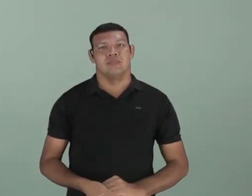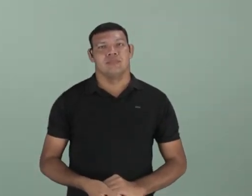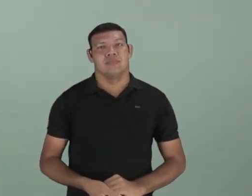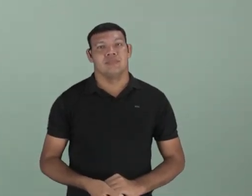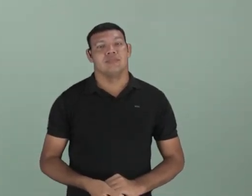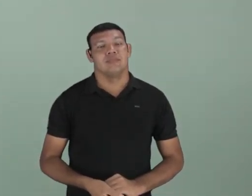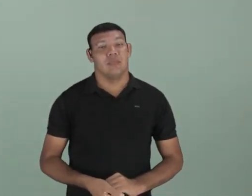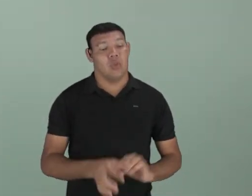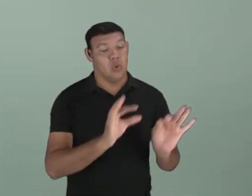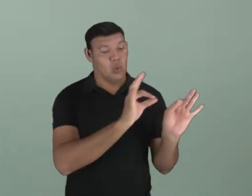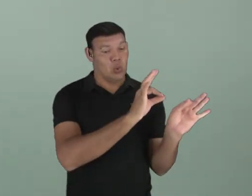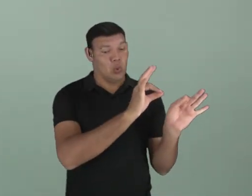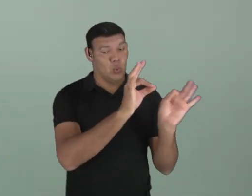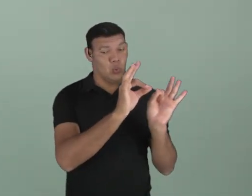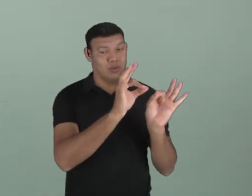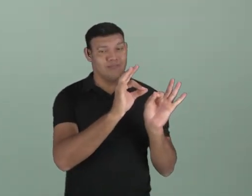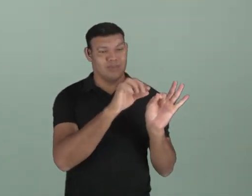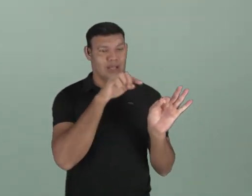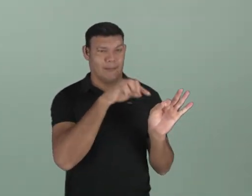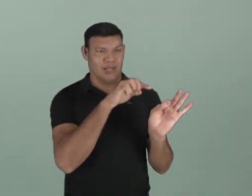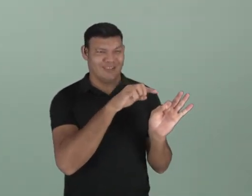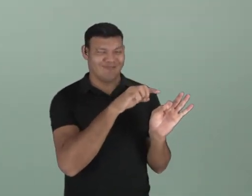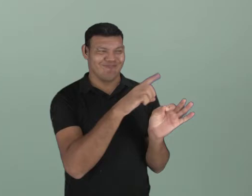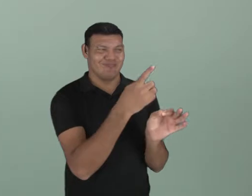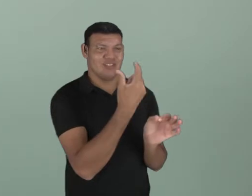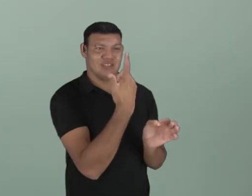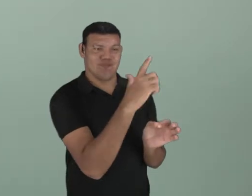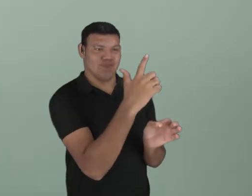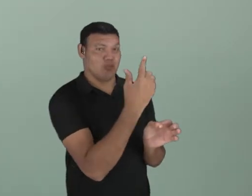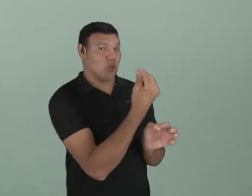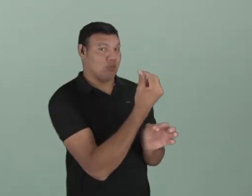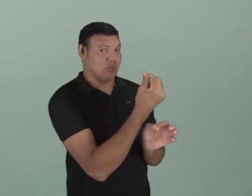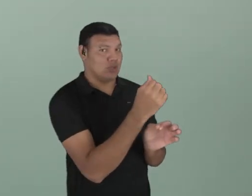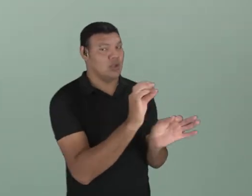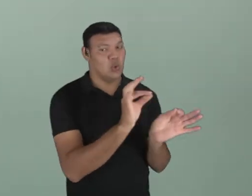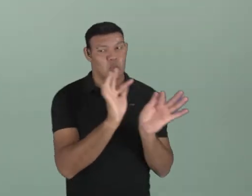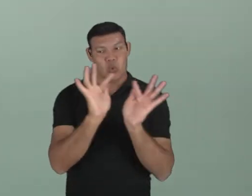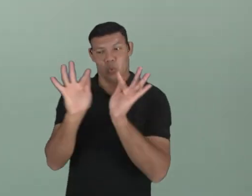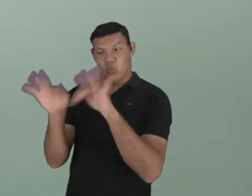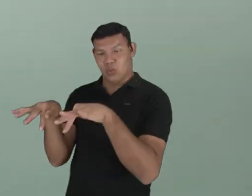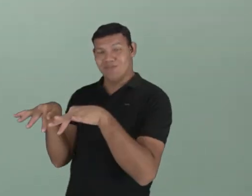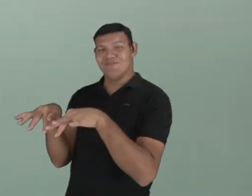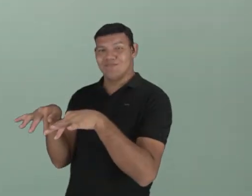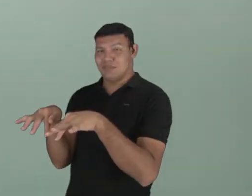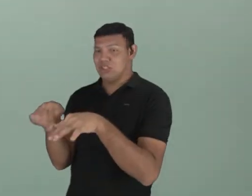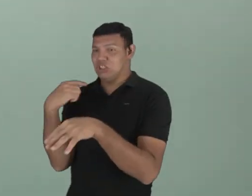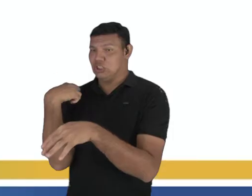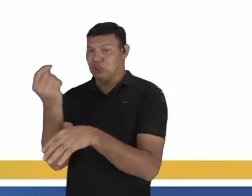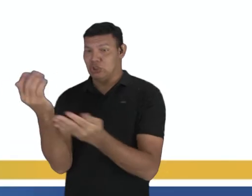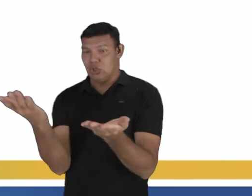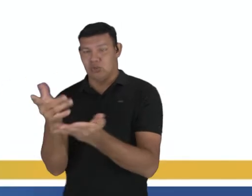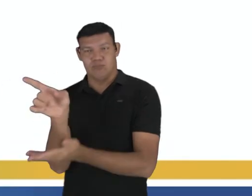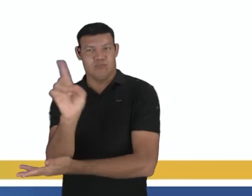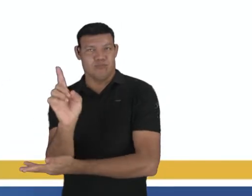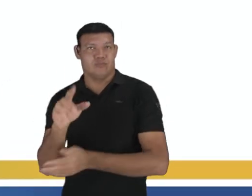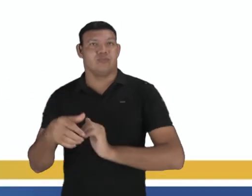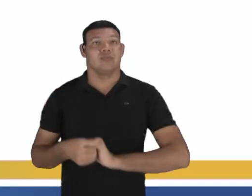hoje. É uma conclusão que eu chego a partir da minha primeira frase. Próximo operador, operador